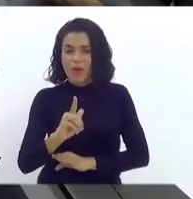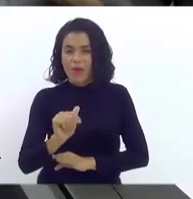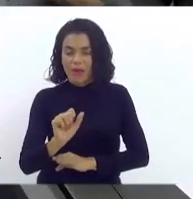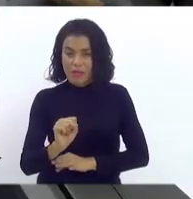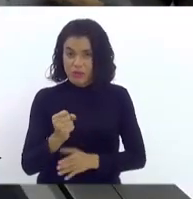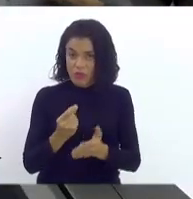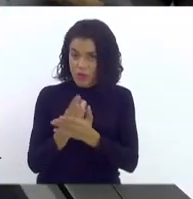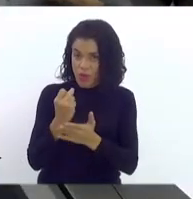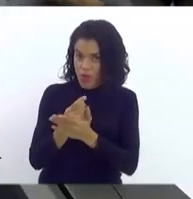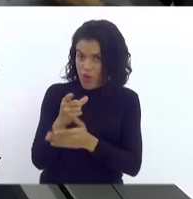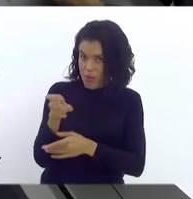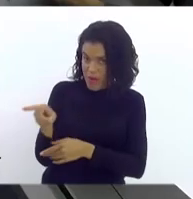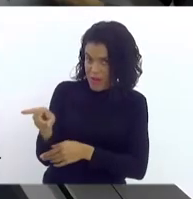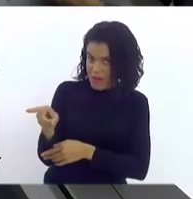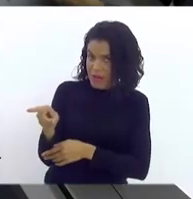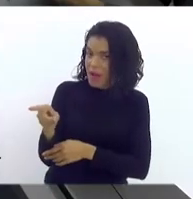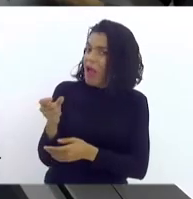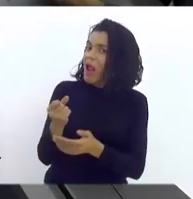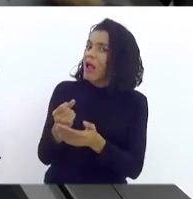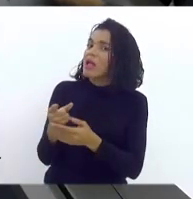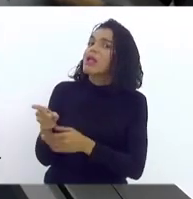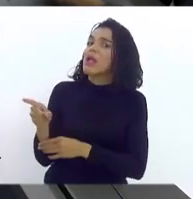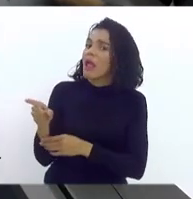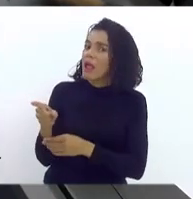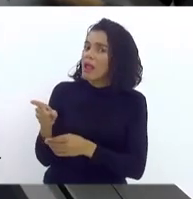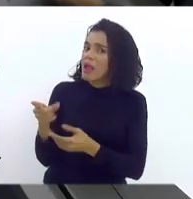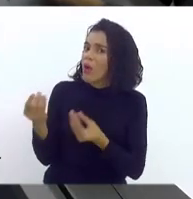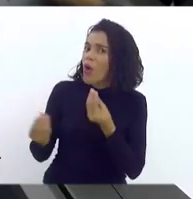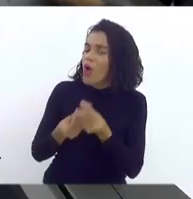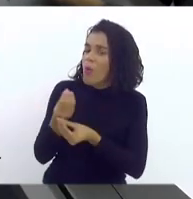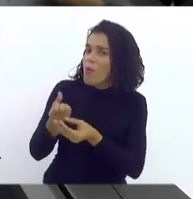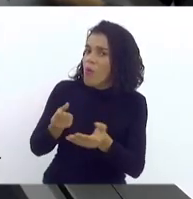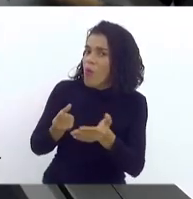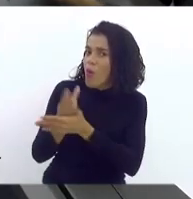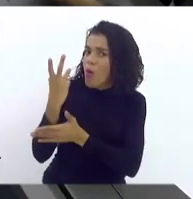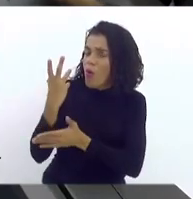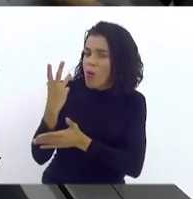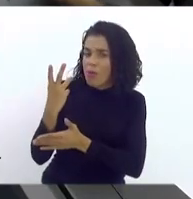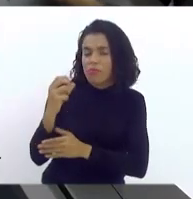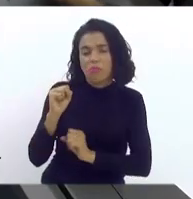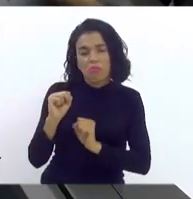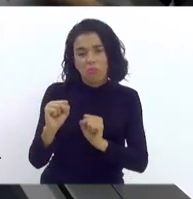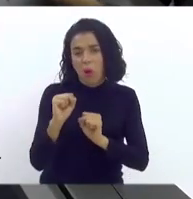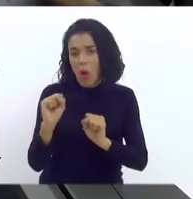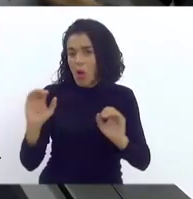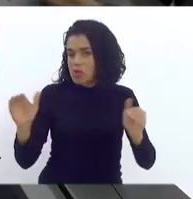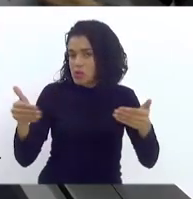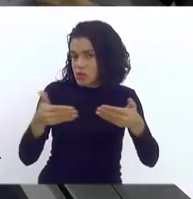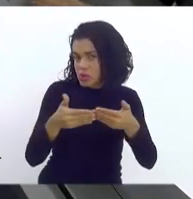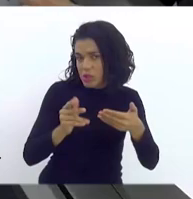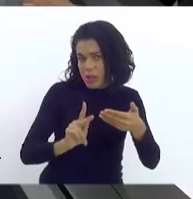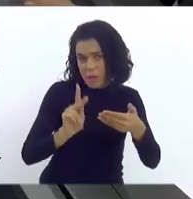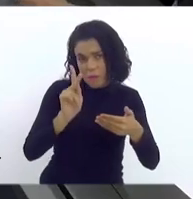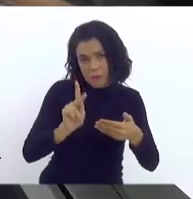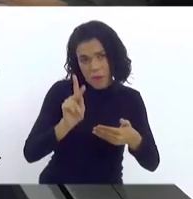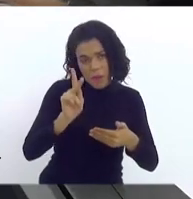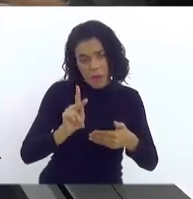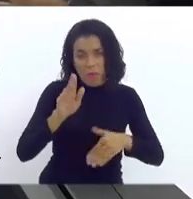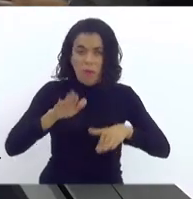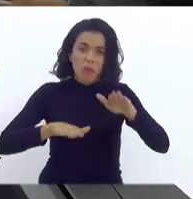vocês. De quem que ela compra? Da direto da Petrobras ou é de uma... Pode ser direto, dependendo do volume.